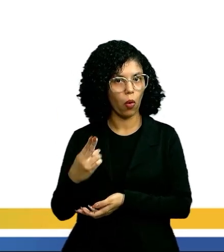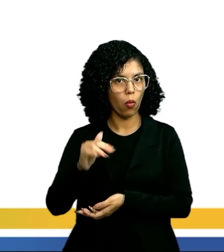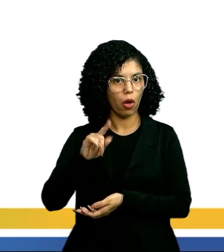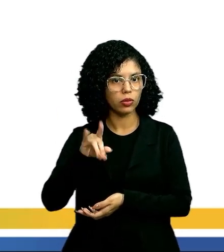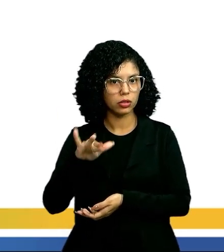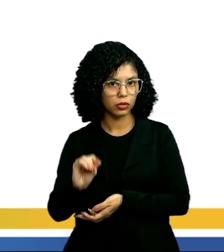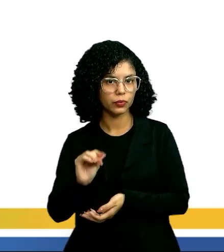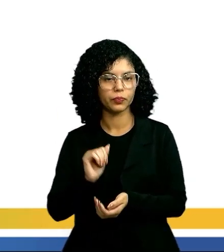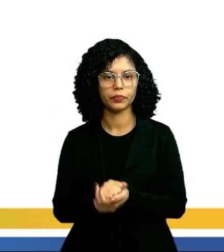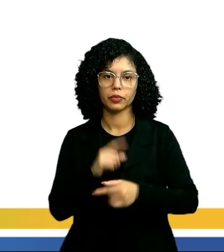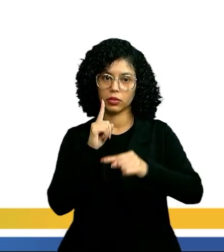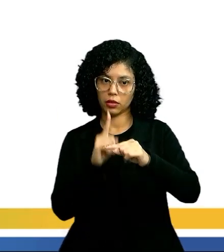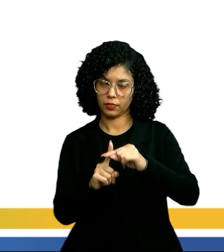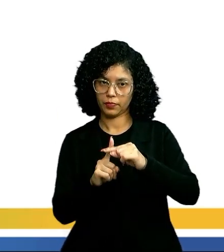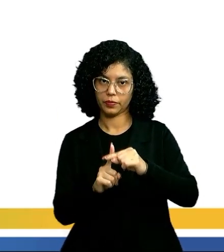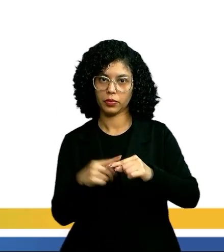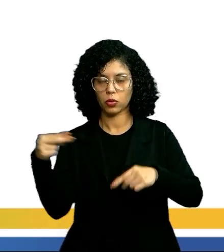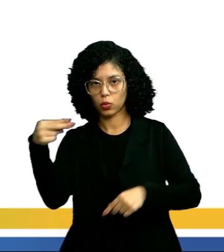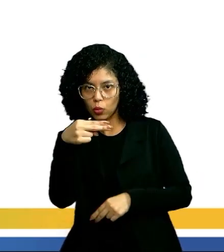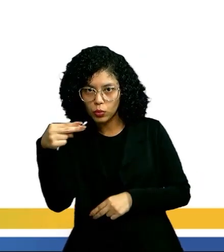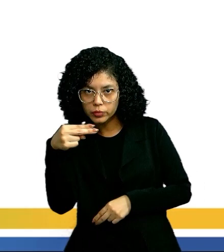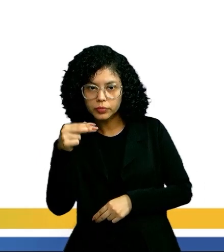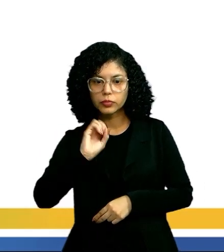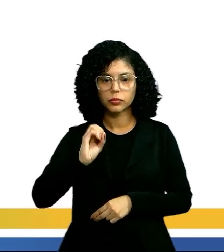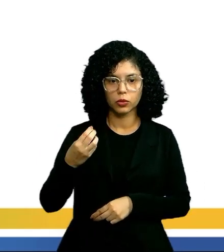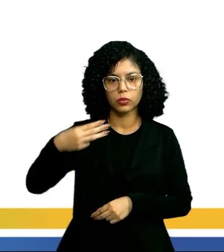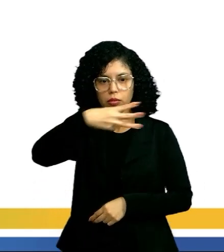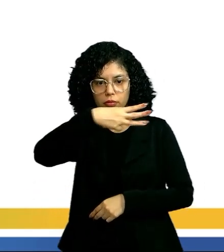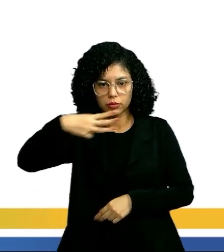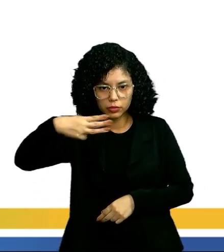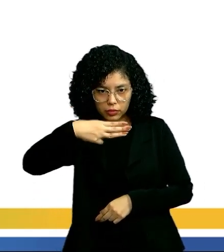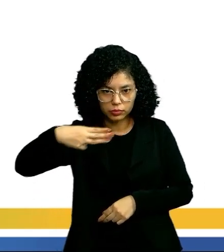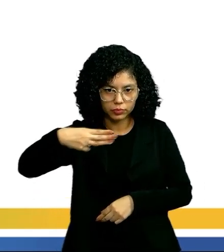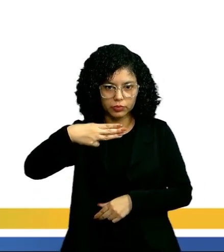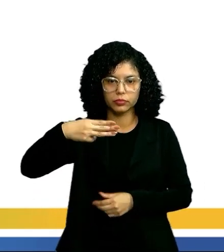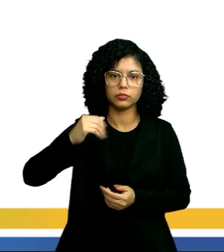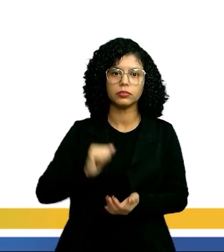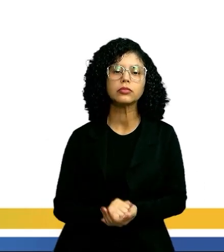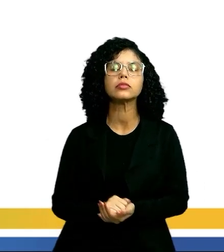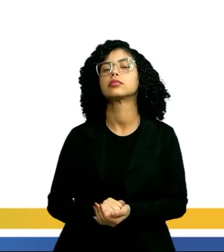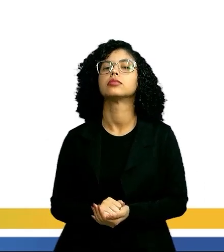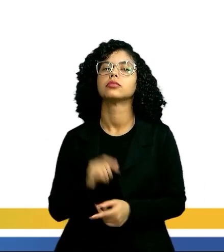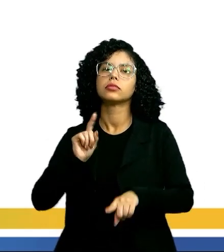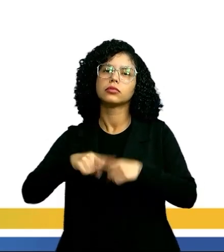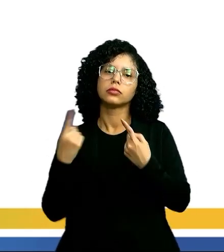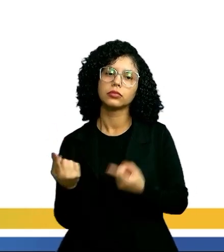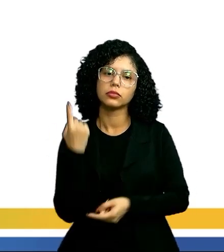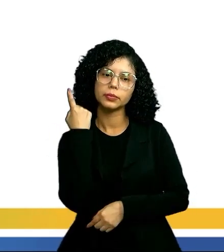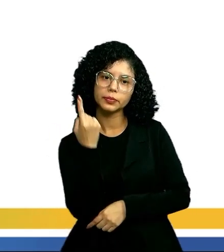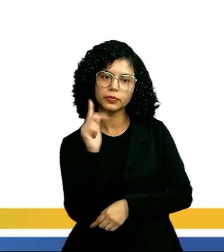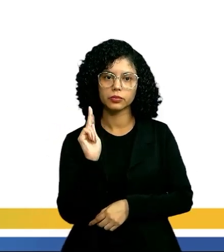ou alcino, ou seja, dupla ligação ou tripla ligação, né, mais um halogênio,